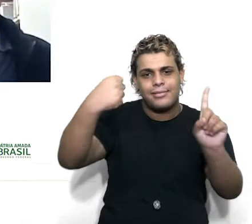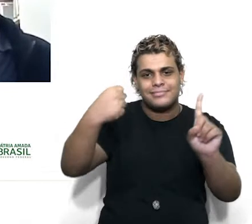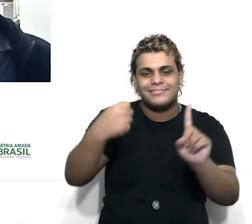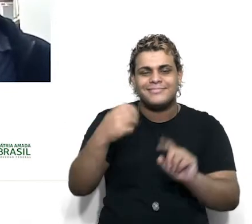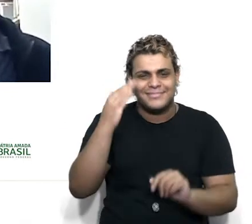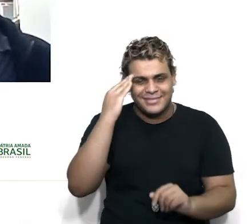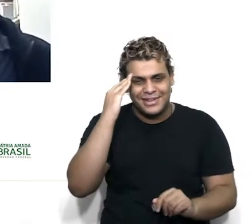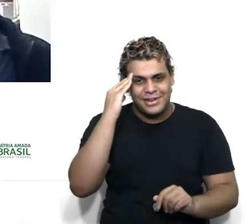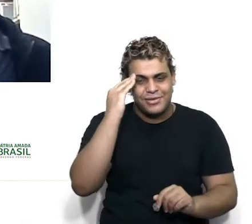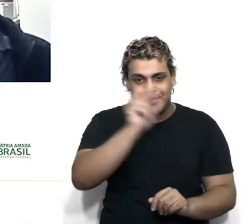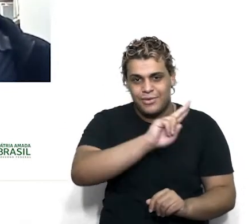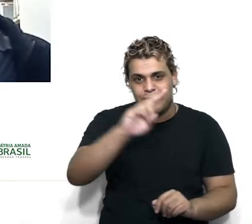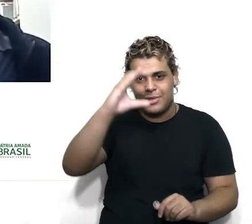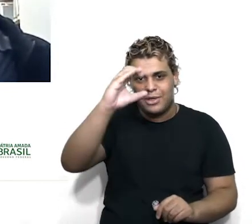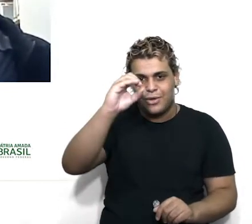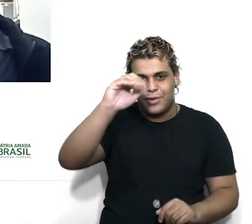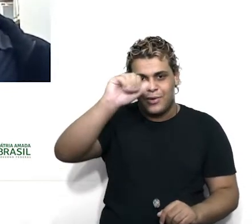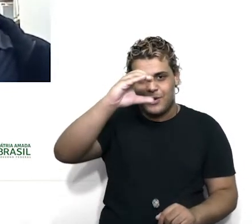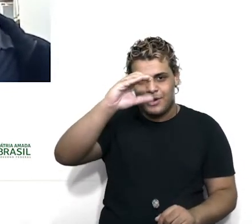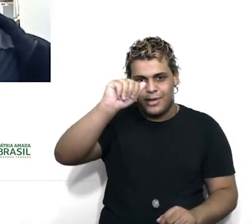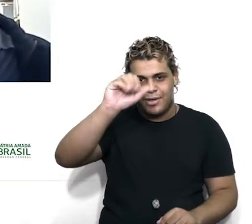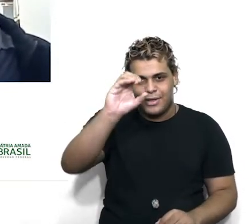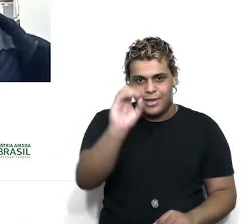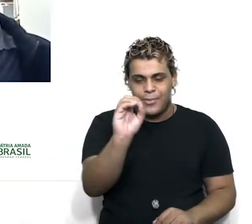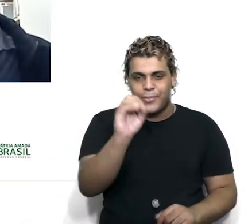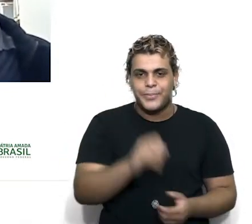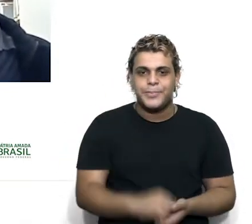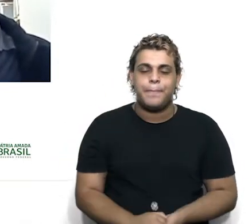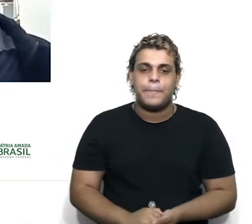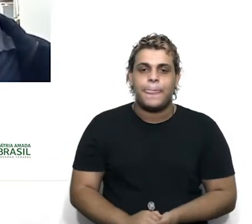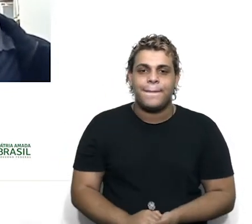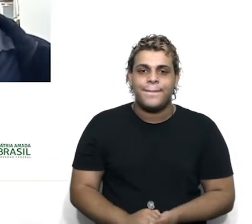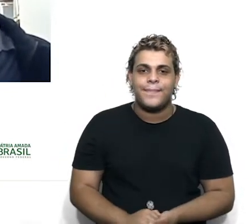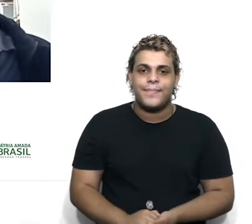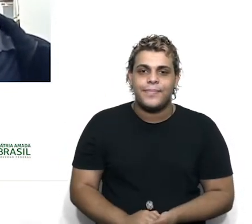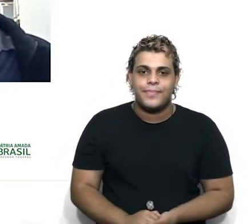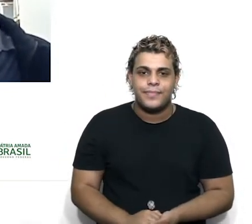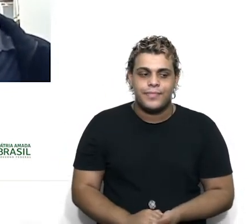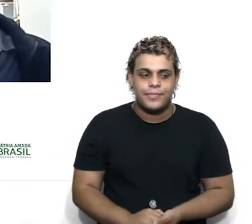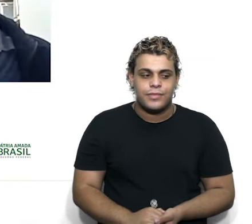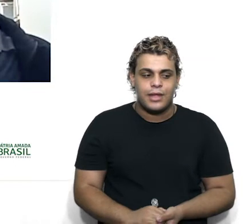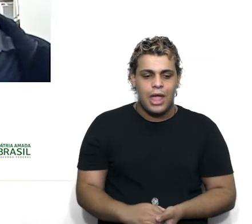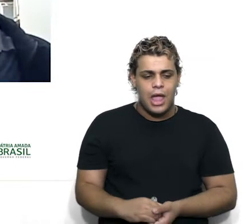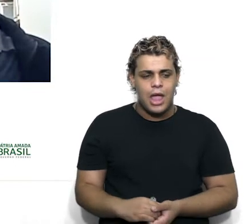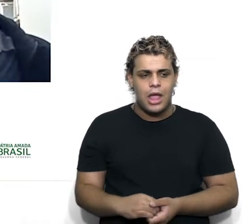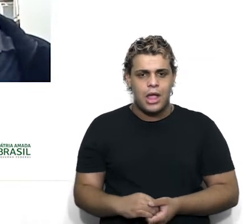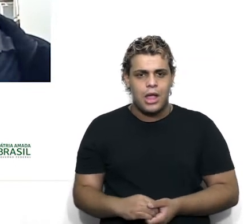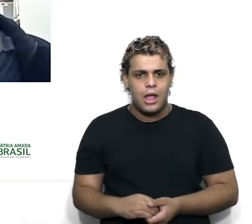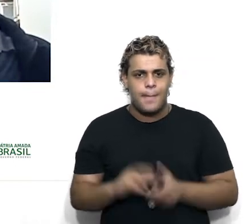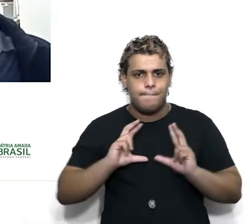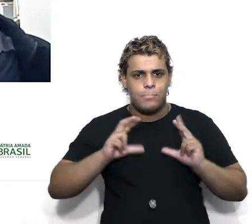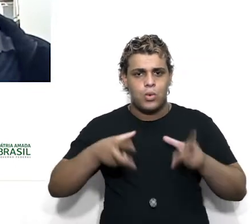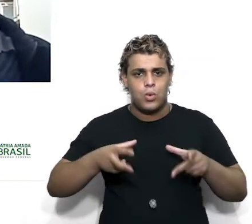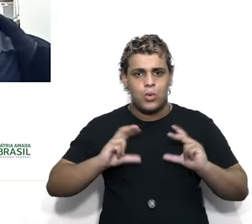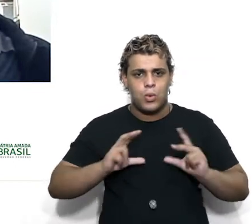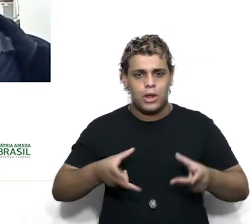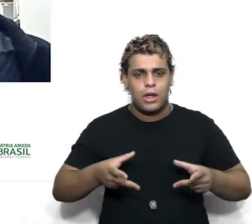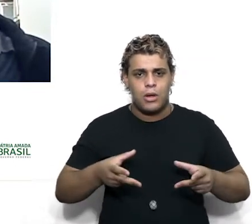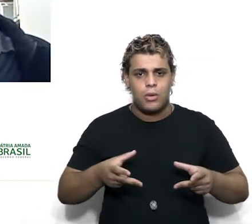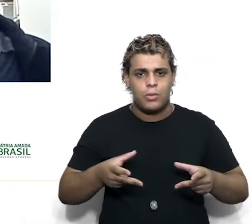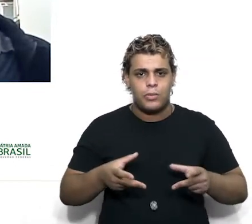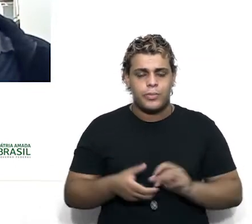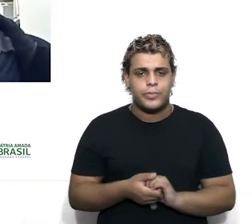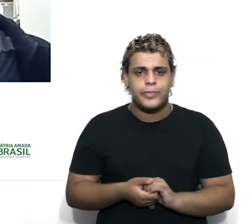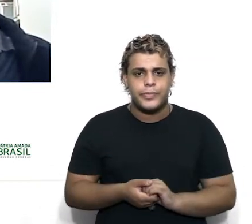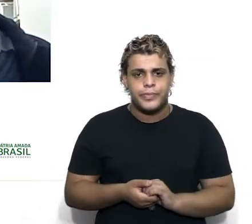cocada. Isso aqui chama cocão na cabeça, entendeu? Sim, o clássico em Portugal, no Estado Novo,